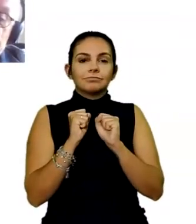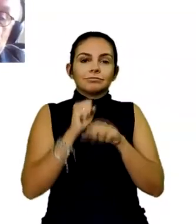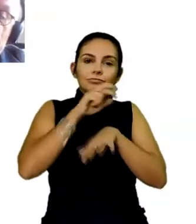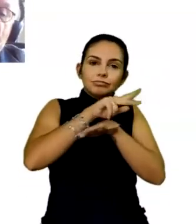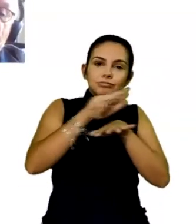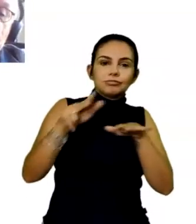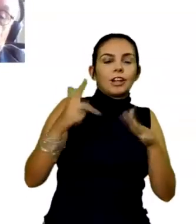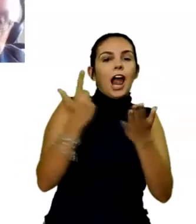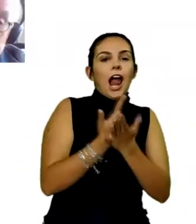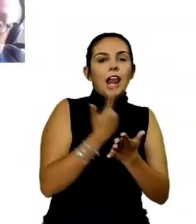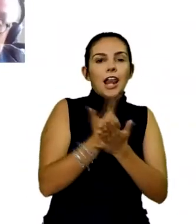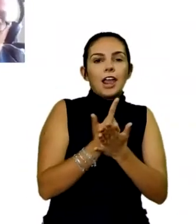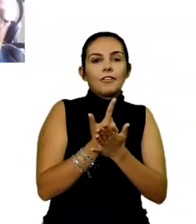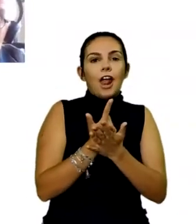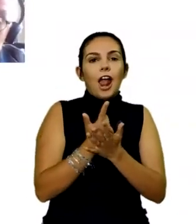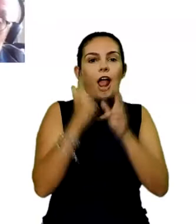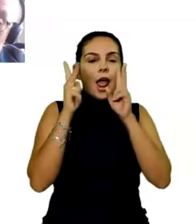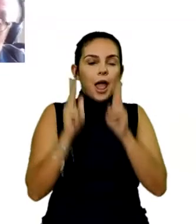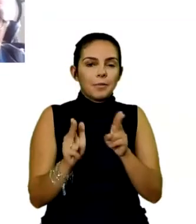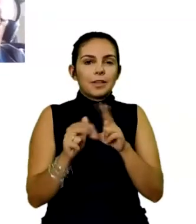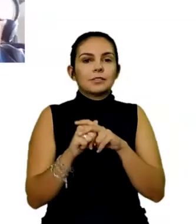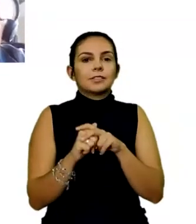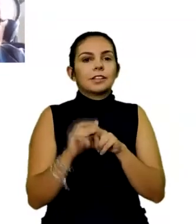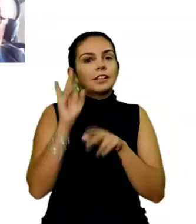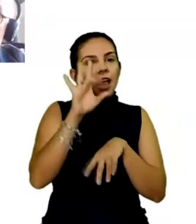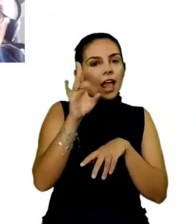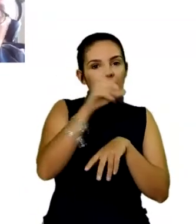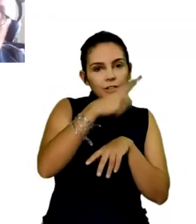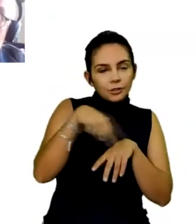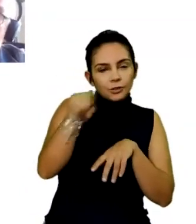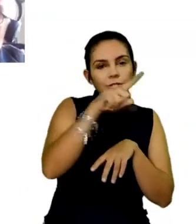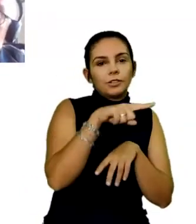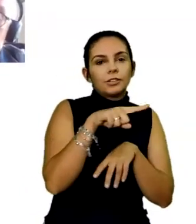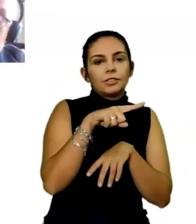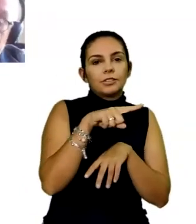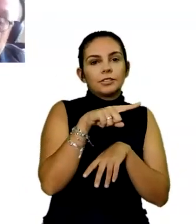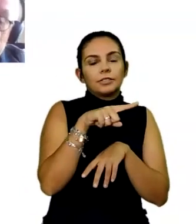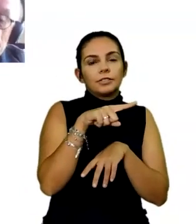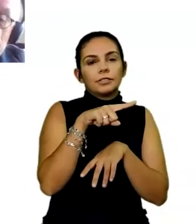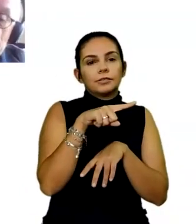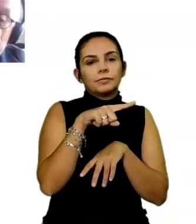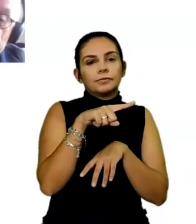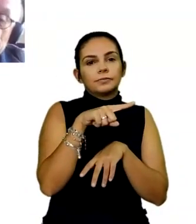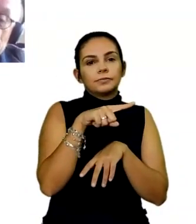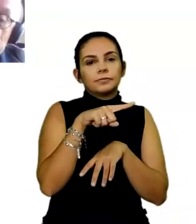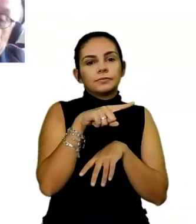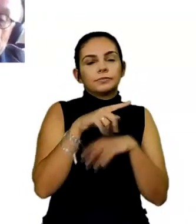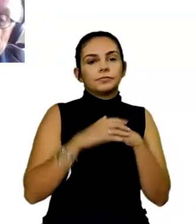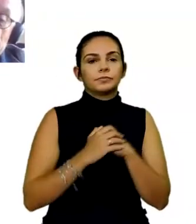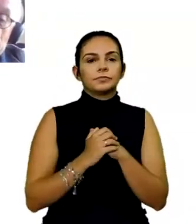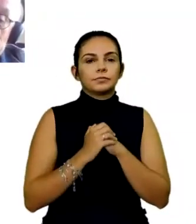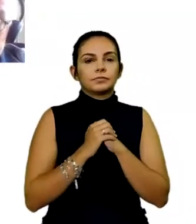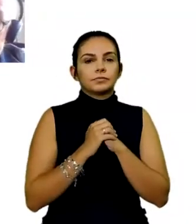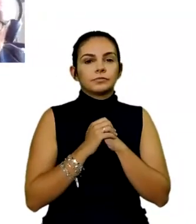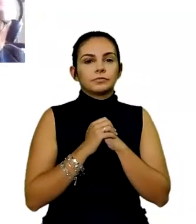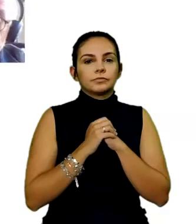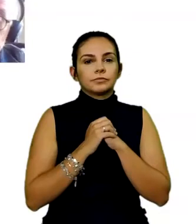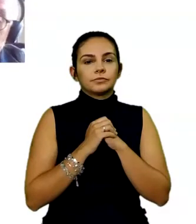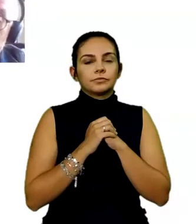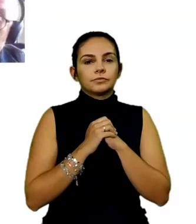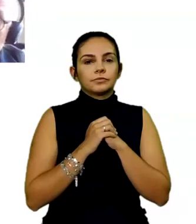pudessem aparecer em vários livros com a mesma coisa. E cada um deles, aí a Mary